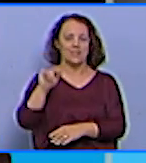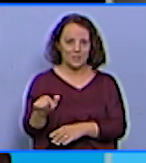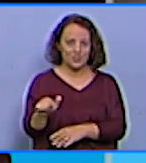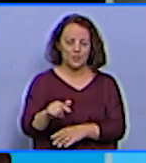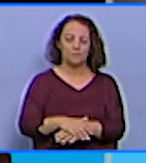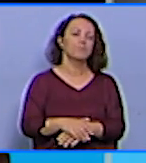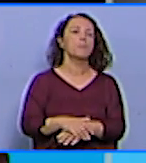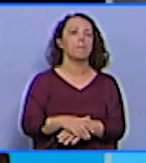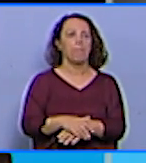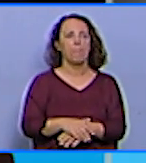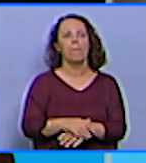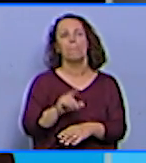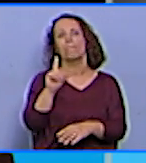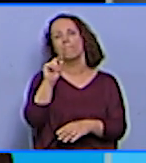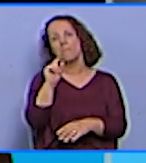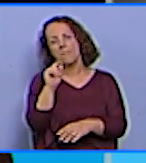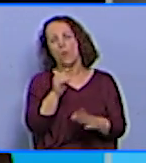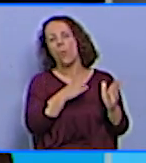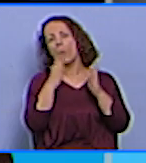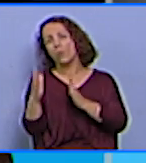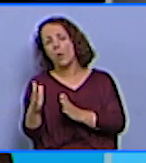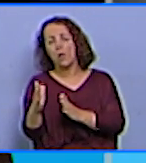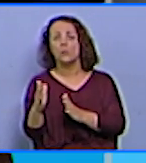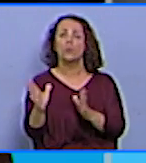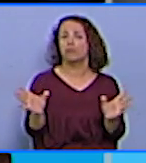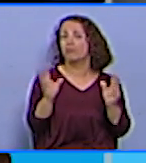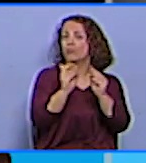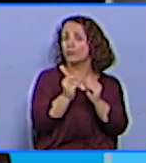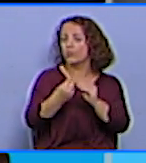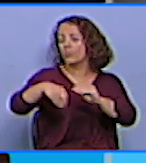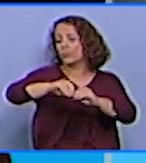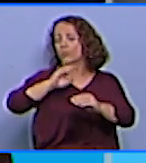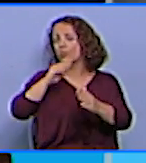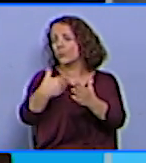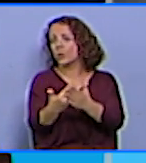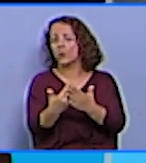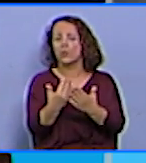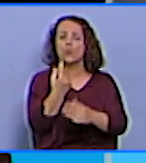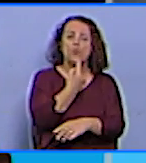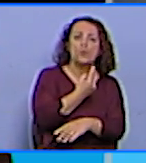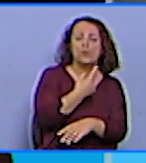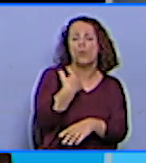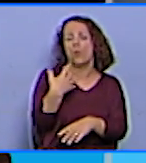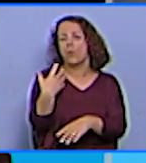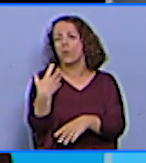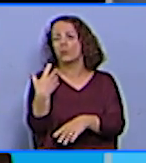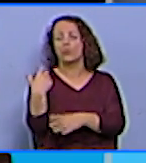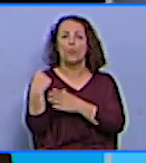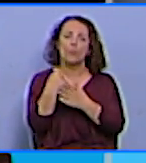Paralelamente, ou complementarmente, também proporcionarmos um ou outro subsídio, como por exemplo